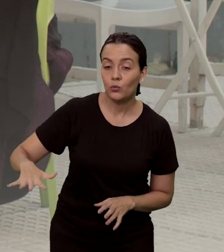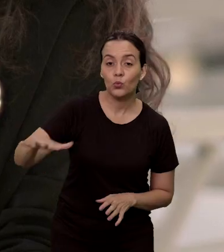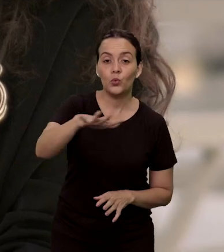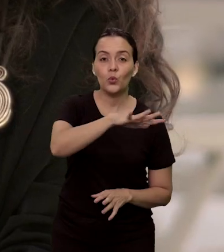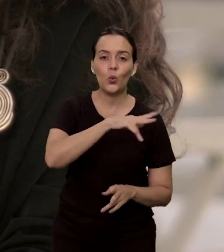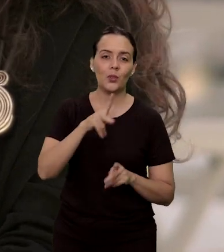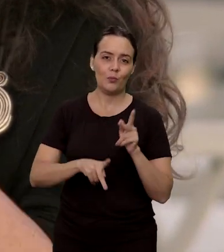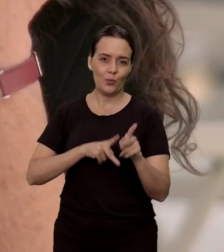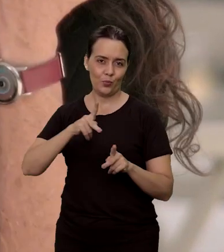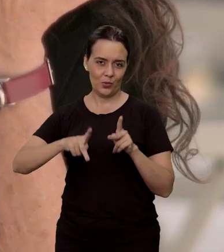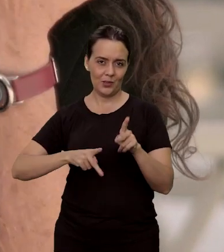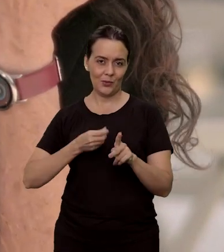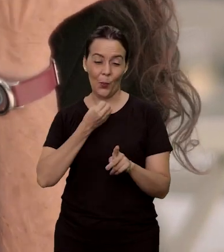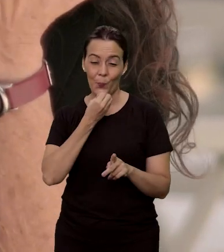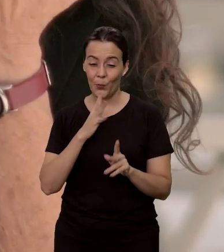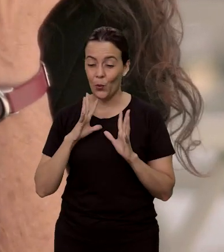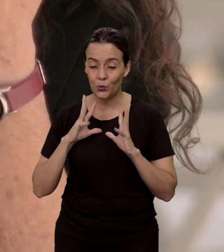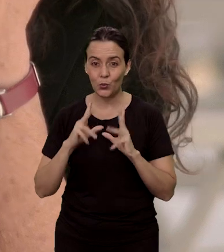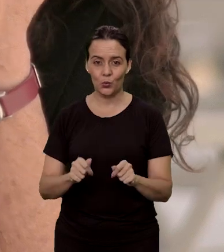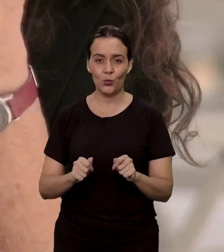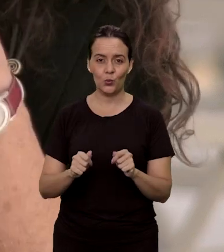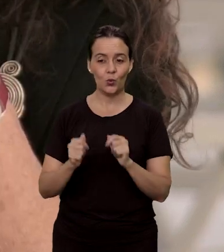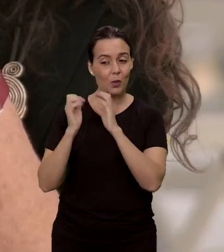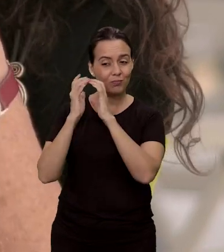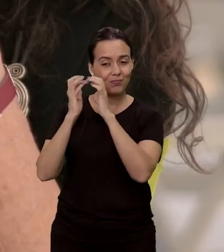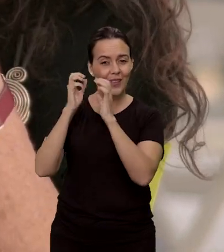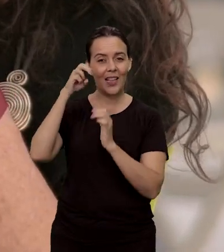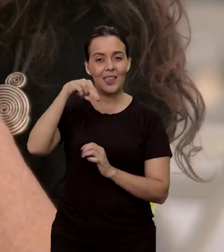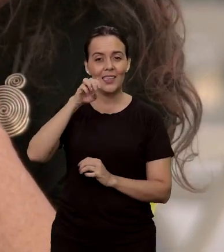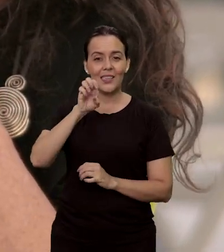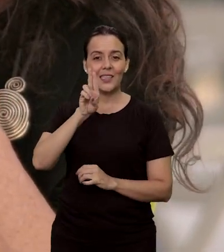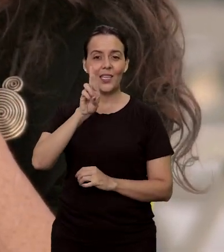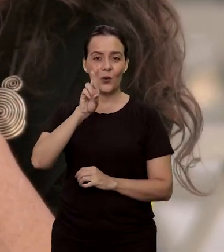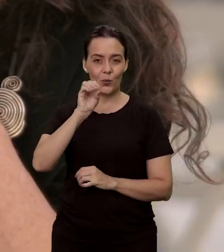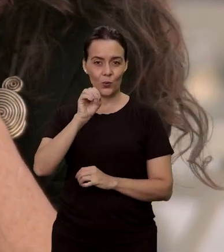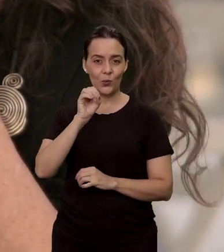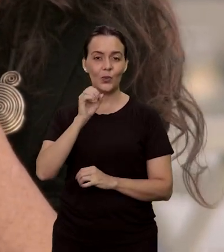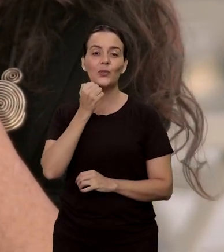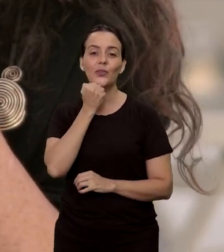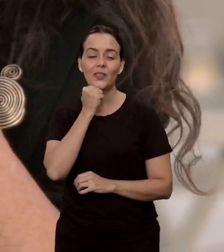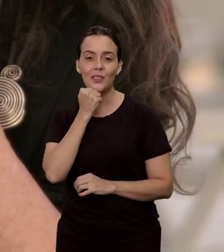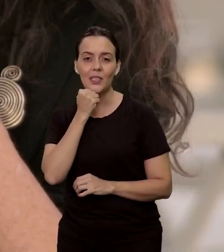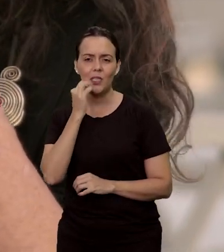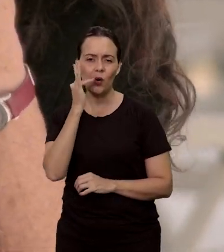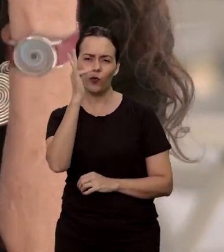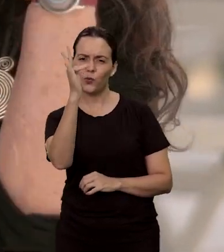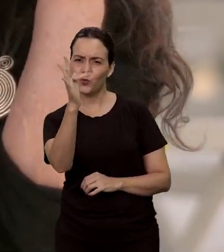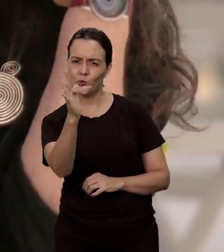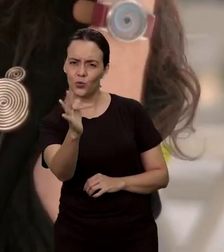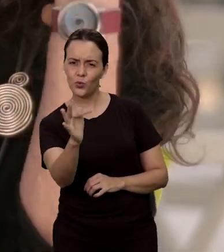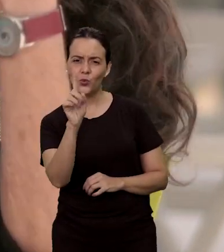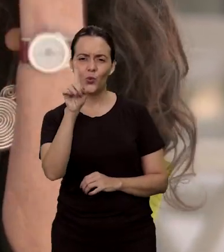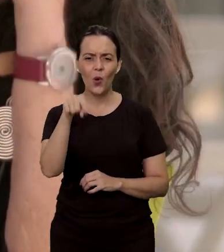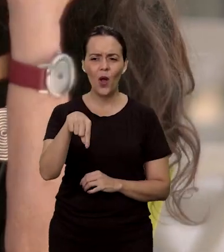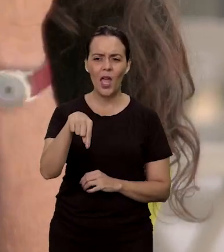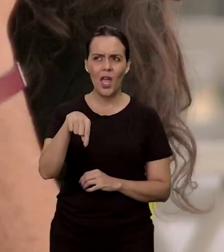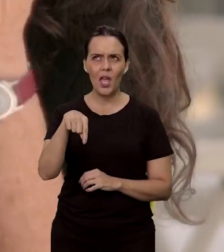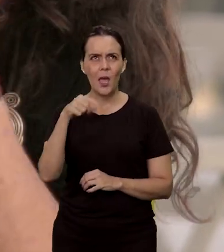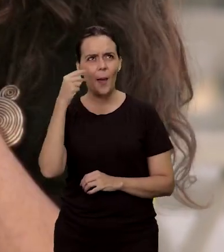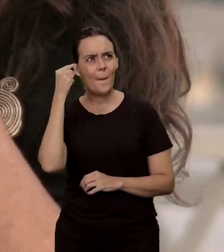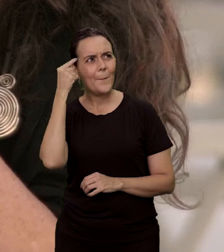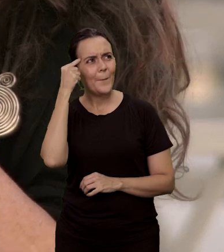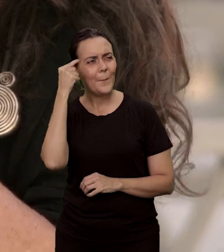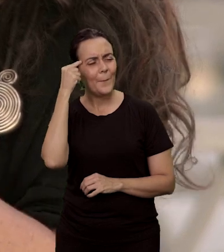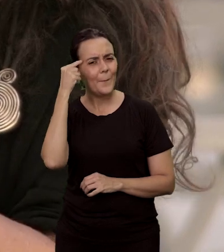coletivo é isso. A própria neurociência mostra que o futuro é mais uma espécie de memória antecipada. O cérebro